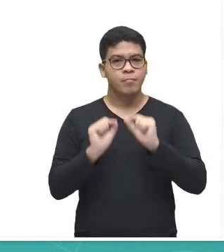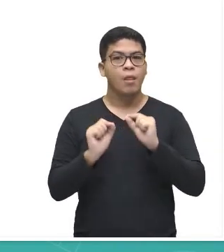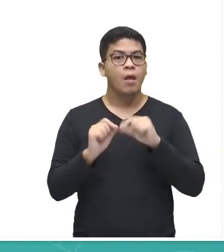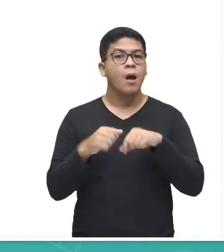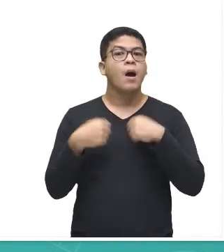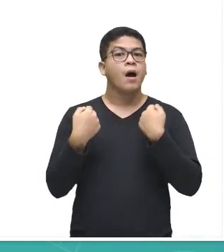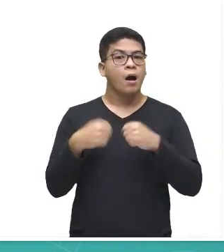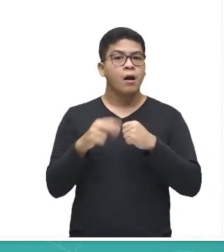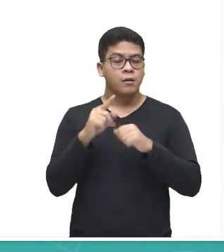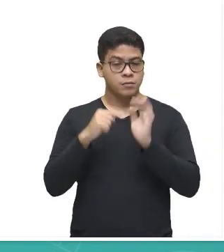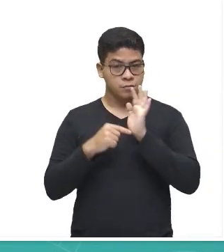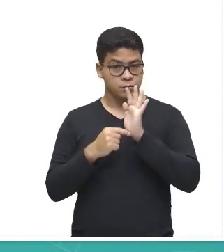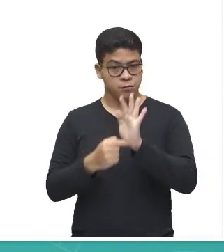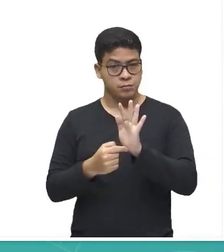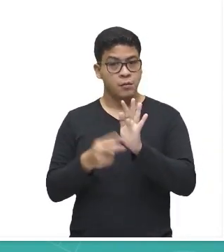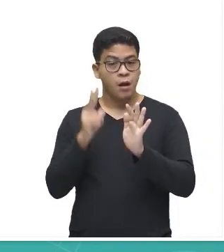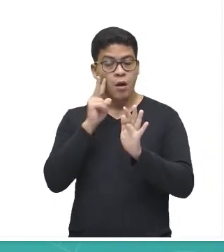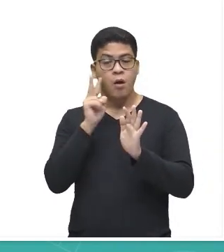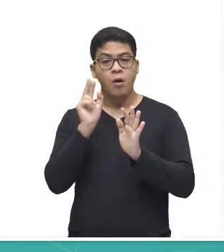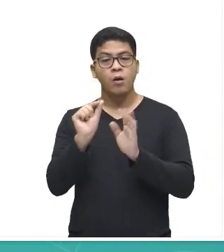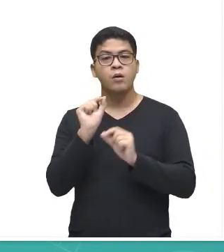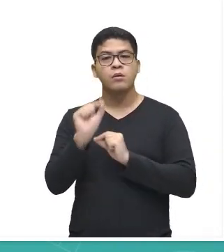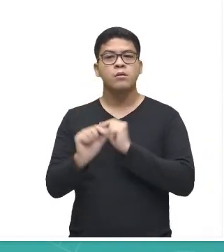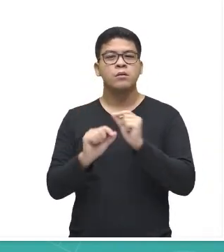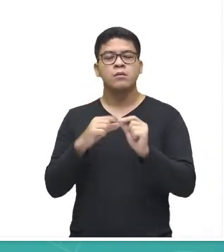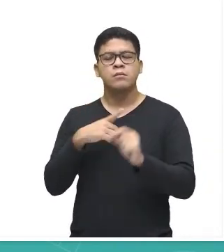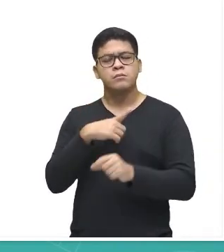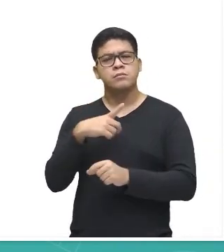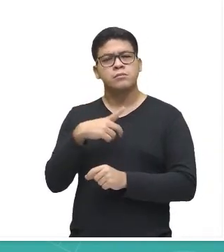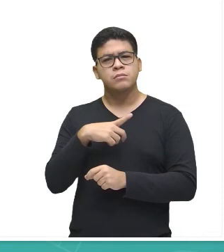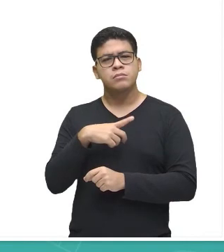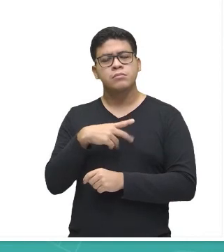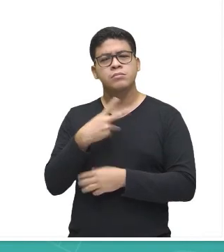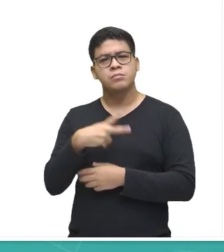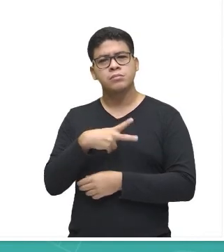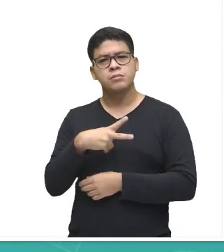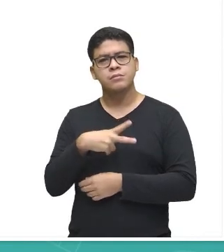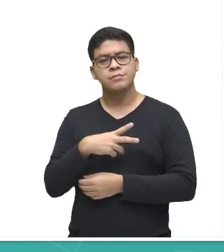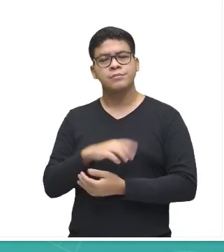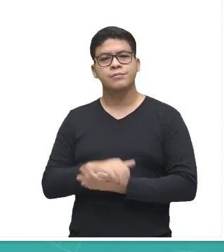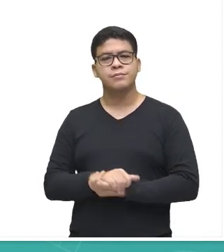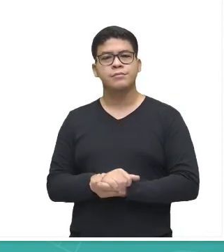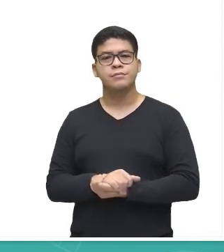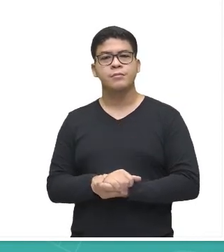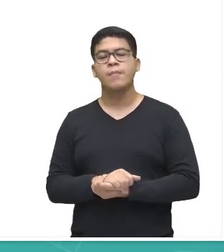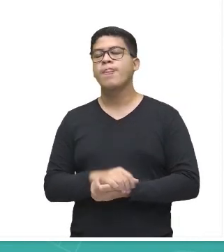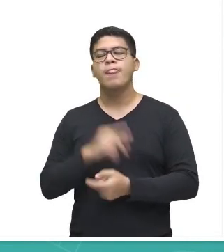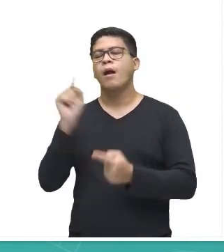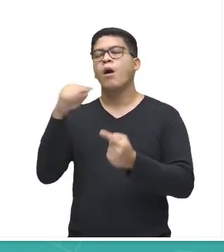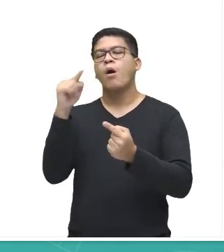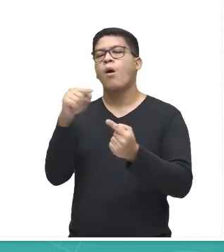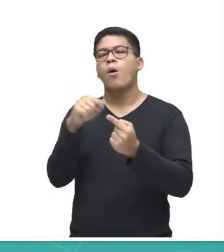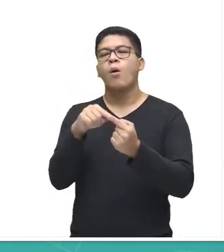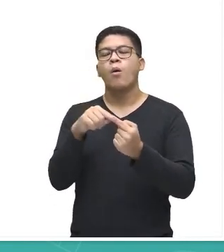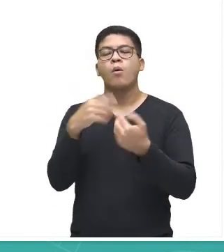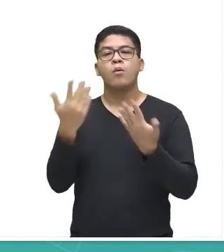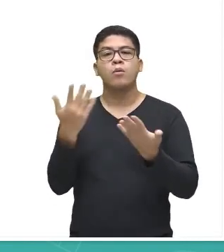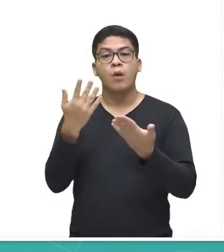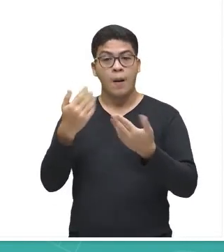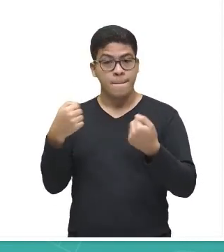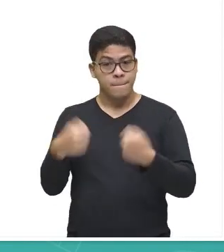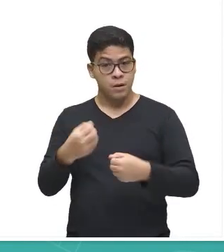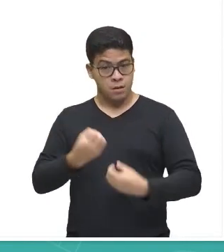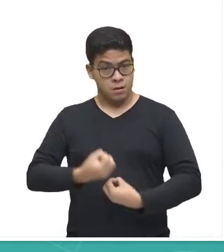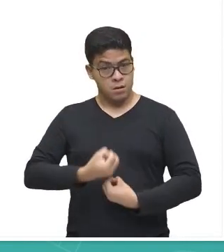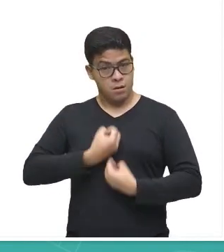tela, ela tem um perfil subjetivo, é uma questão pessoal. E o objetivo dela era estimular